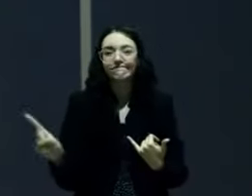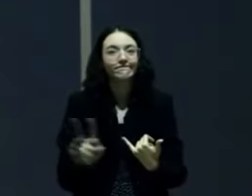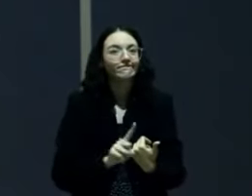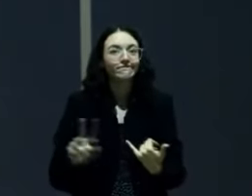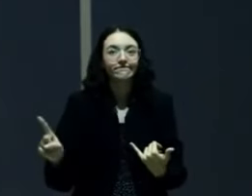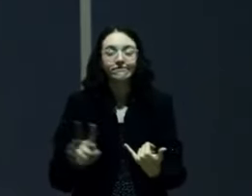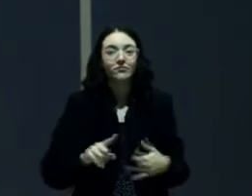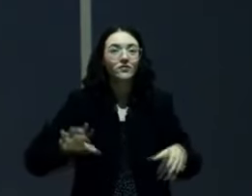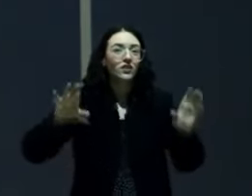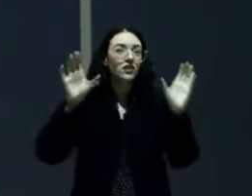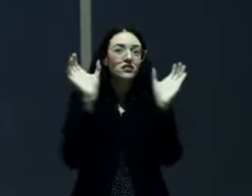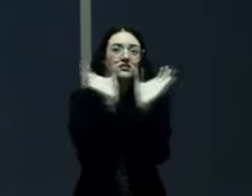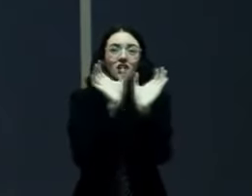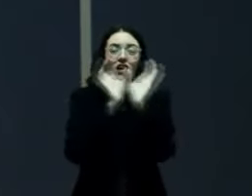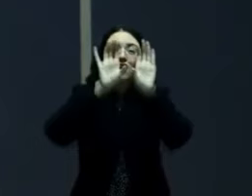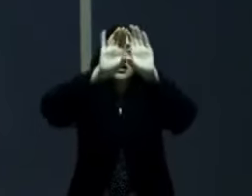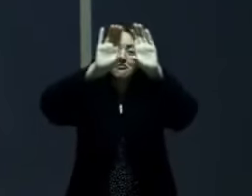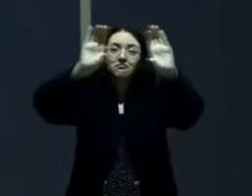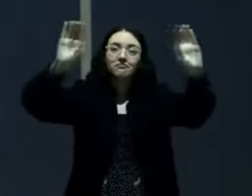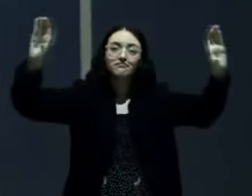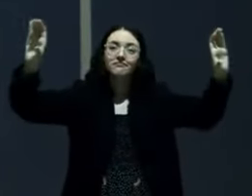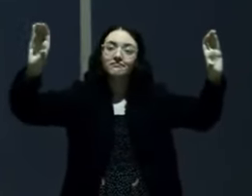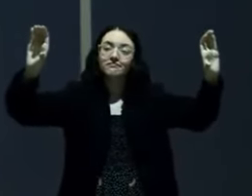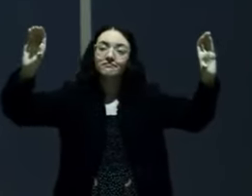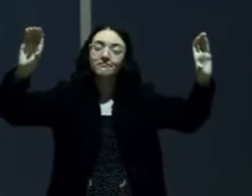Essa ceia vai acontecer no céu.